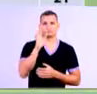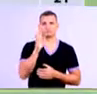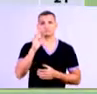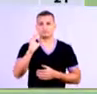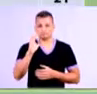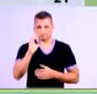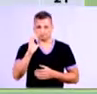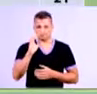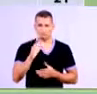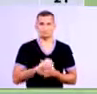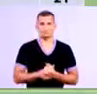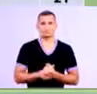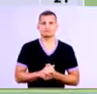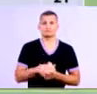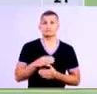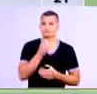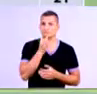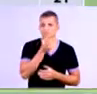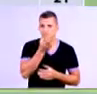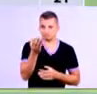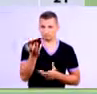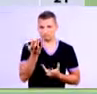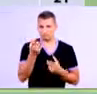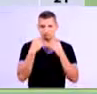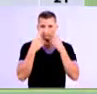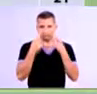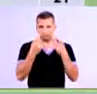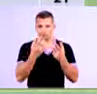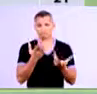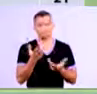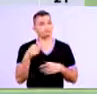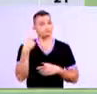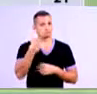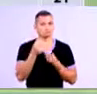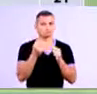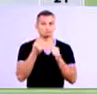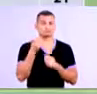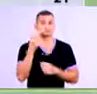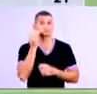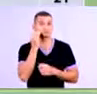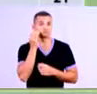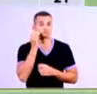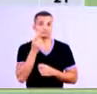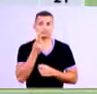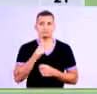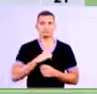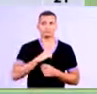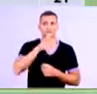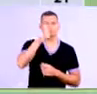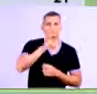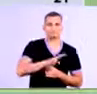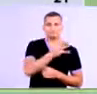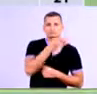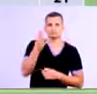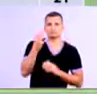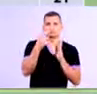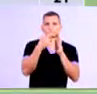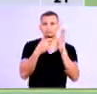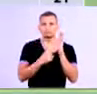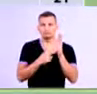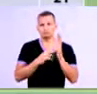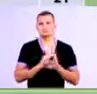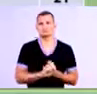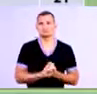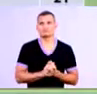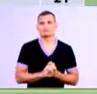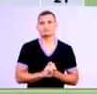tá? Se vocês quiserem, é interessante dar uma olhada nele para ver como é que funciona. Tá? Onde ele tem esse monte de critério: presteza, agrupamento